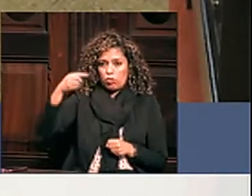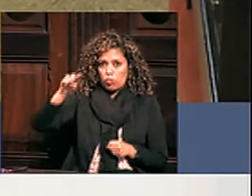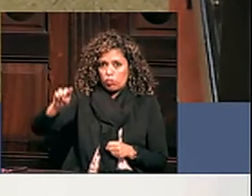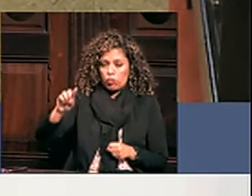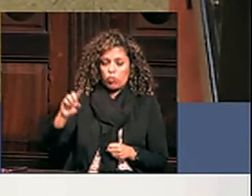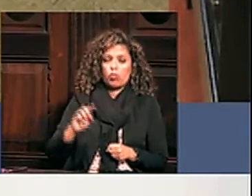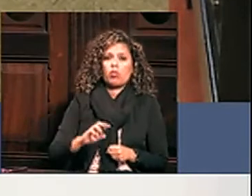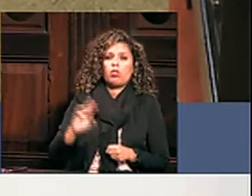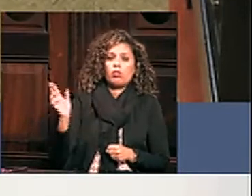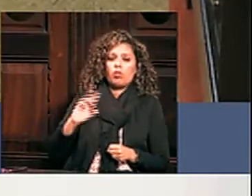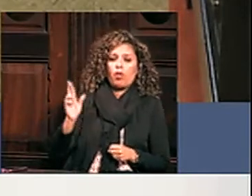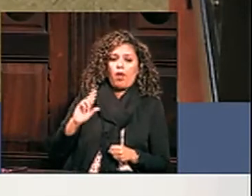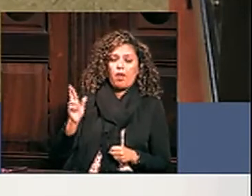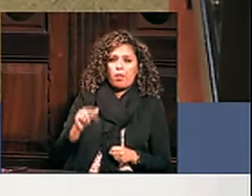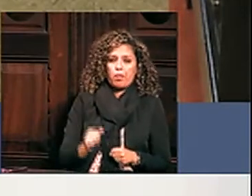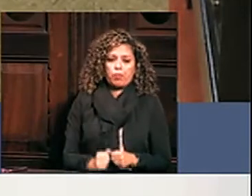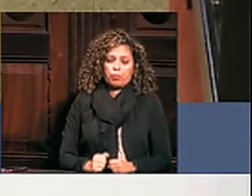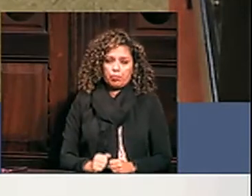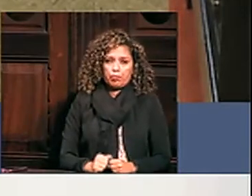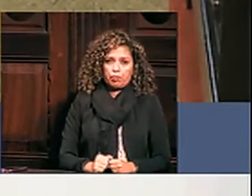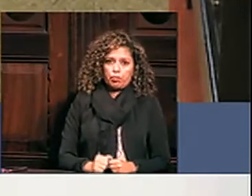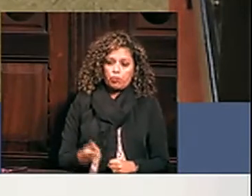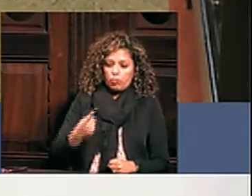25, nós vamos estar aí